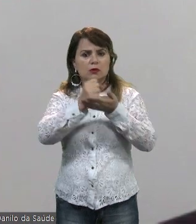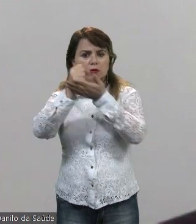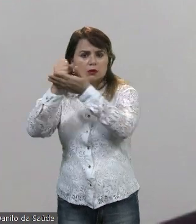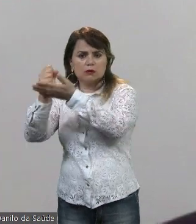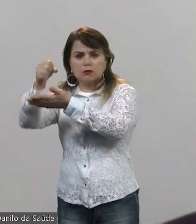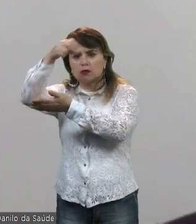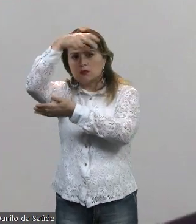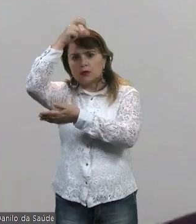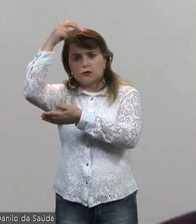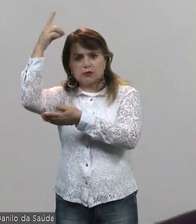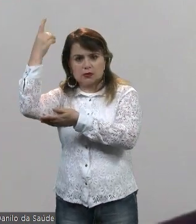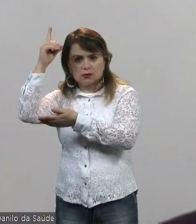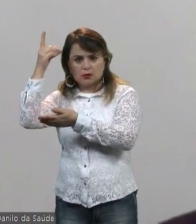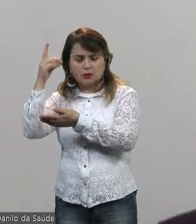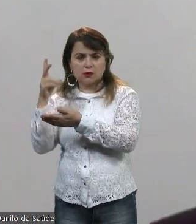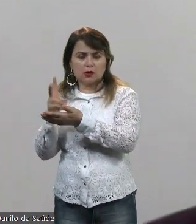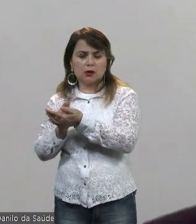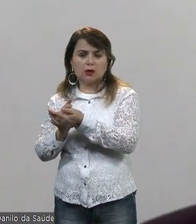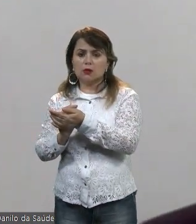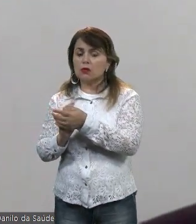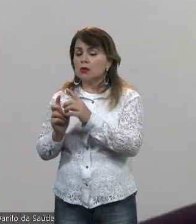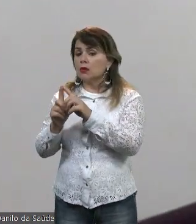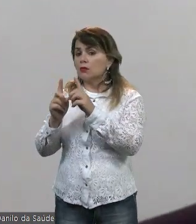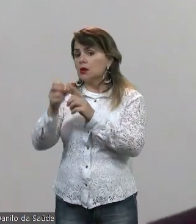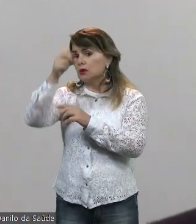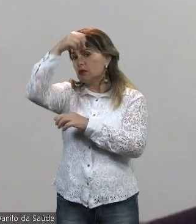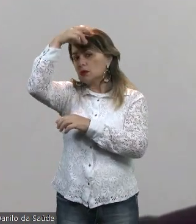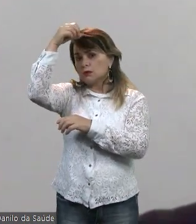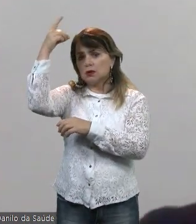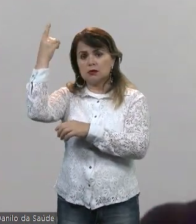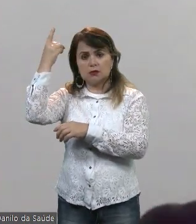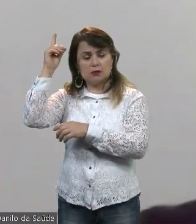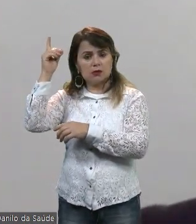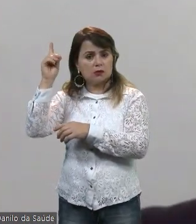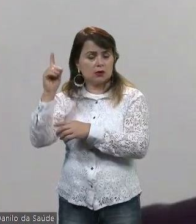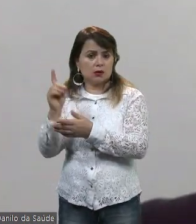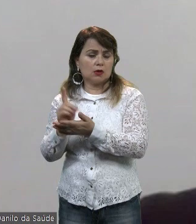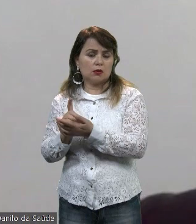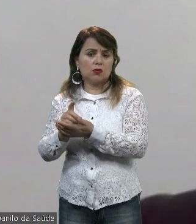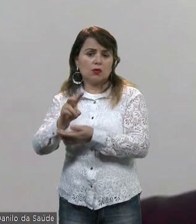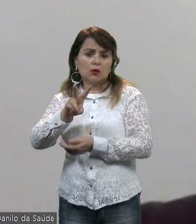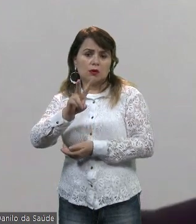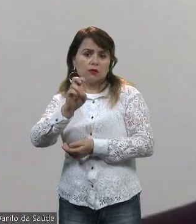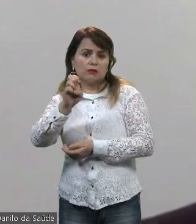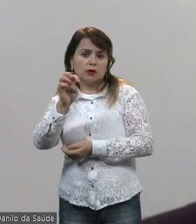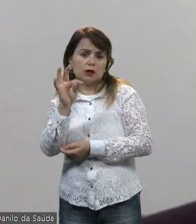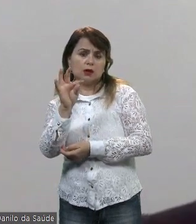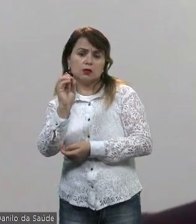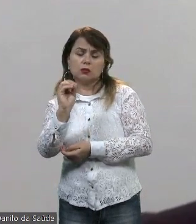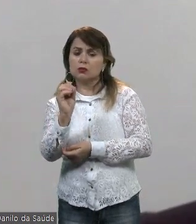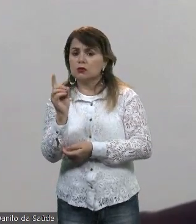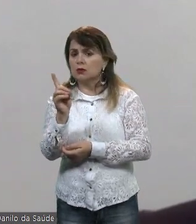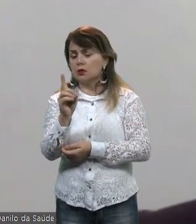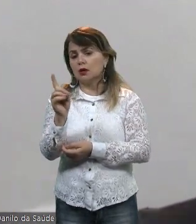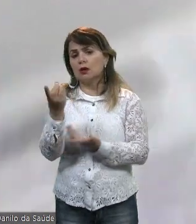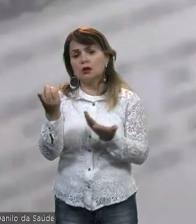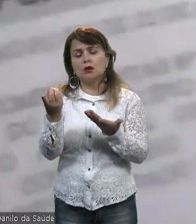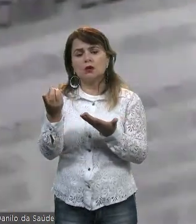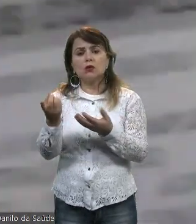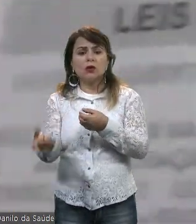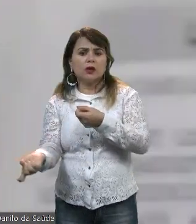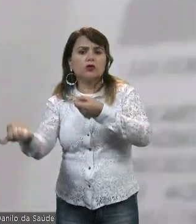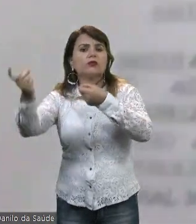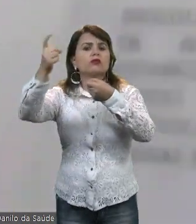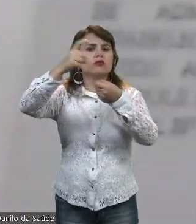o prefeito não sancionou e nem vetou, e ele retornou aqui para a Câmara e o presidente,